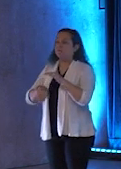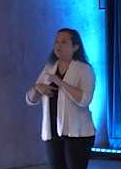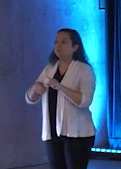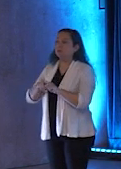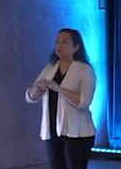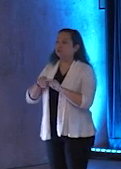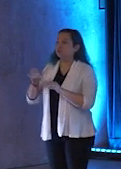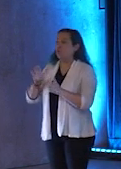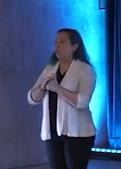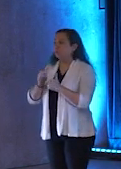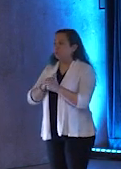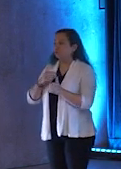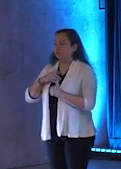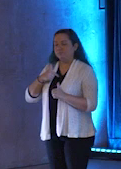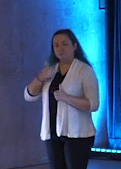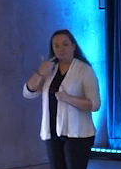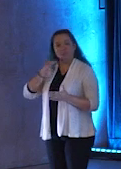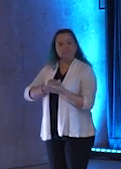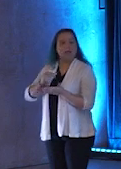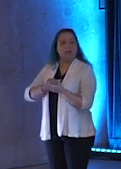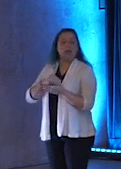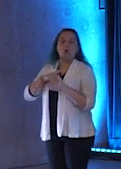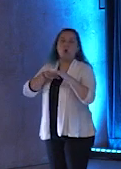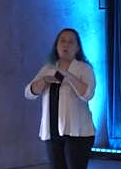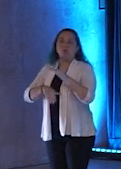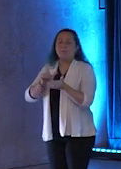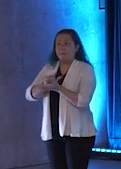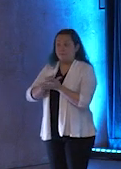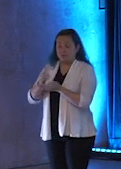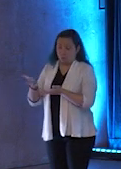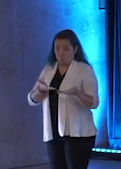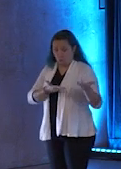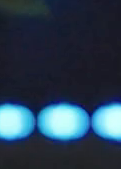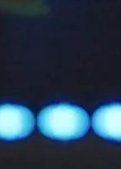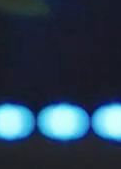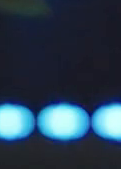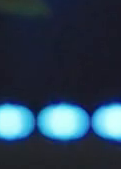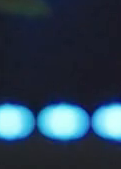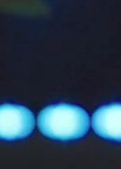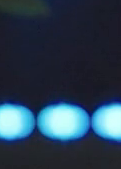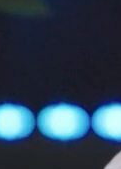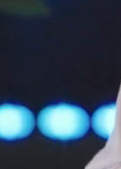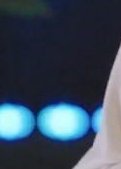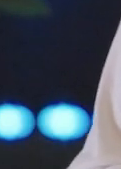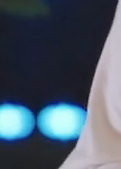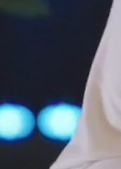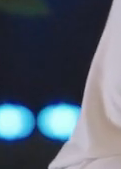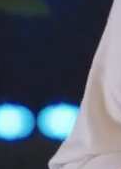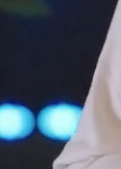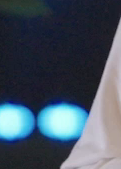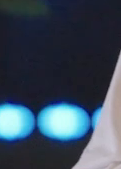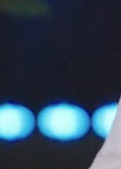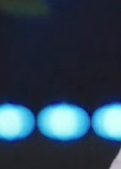e esconderijos em secretárias ou cômodas papeleira como essa. Basicamente, podemos dizer que